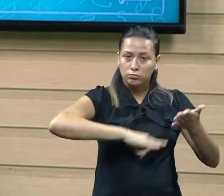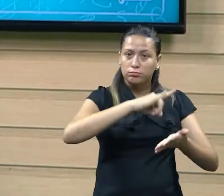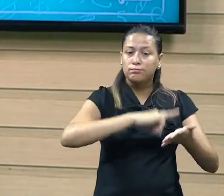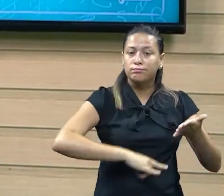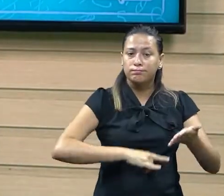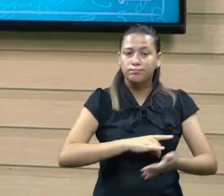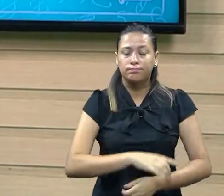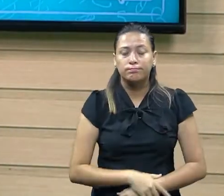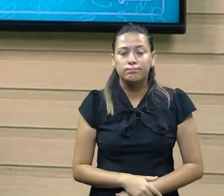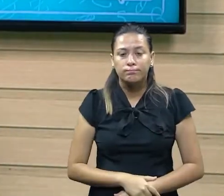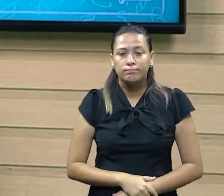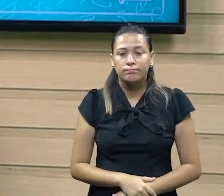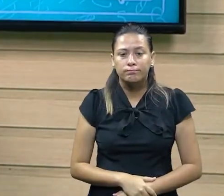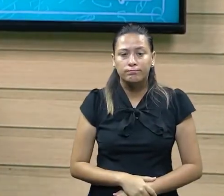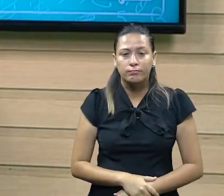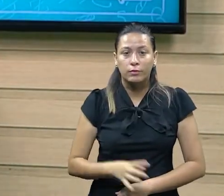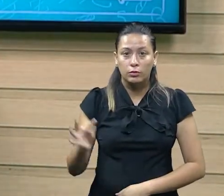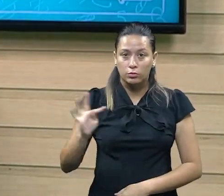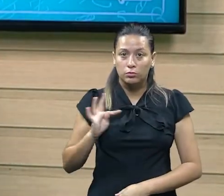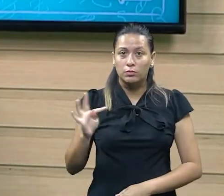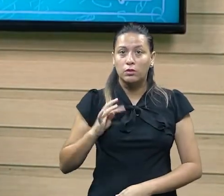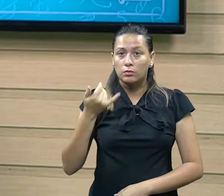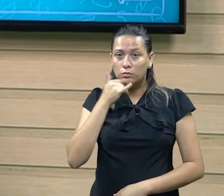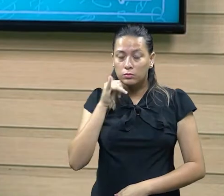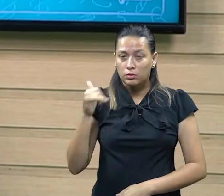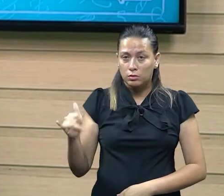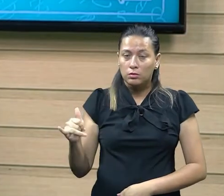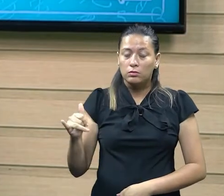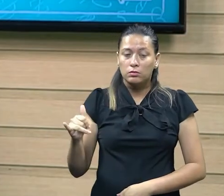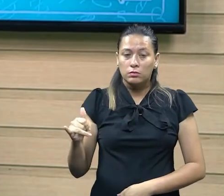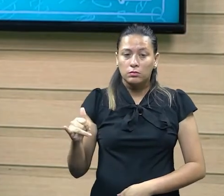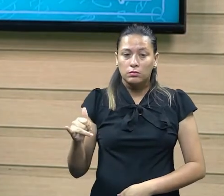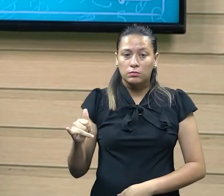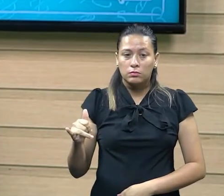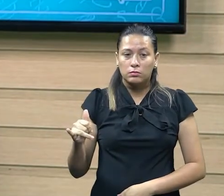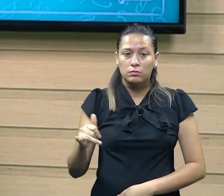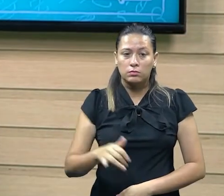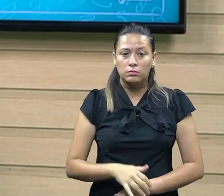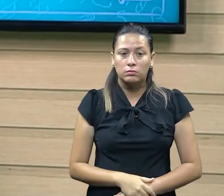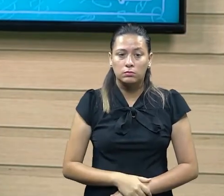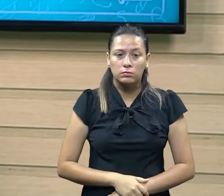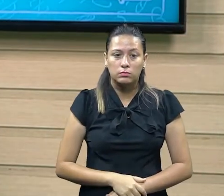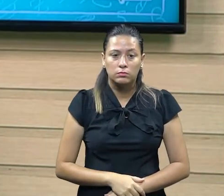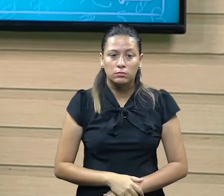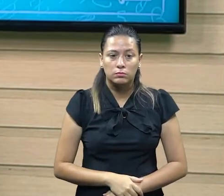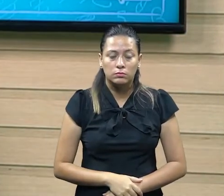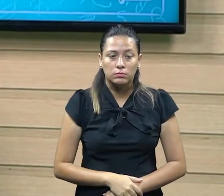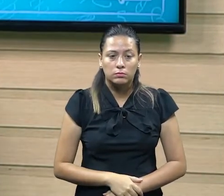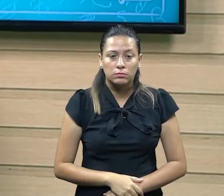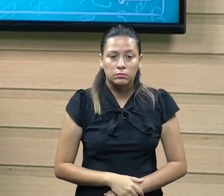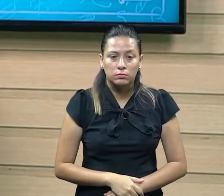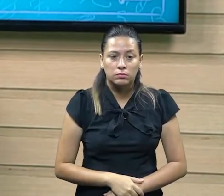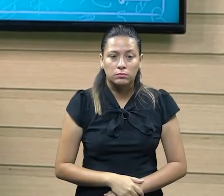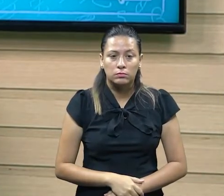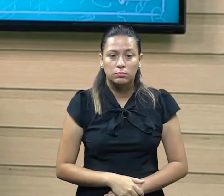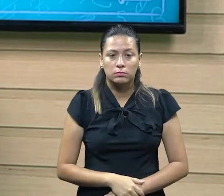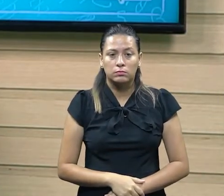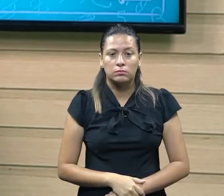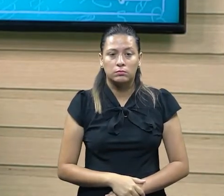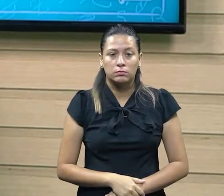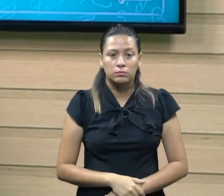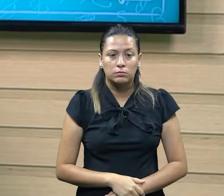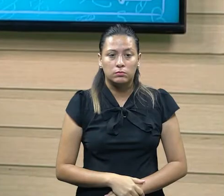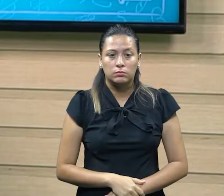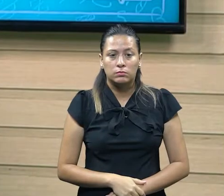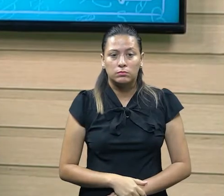documento em que o técnico em eletrotécnica vai ter que verificar e ele tem que